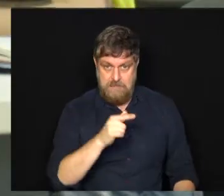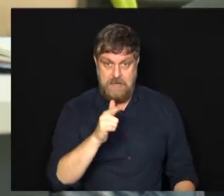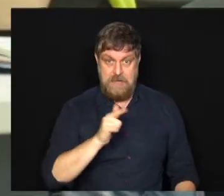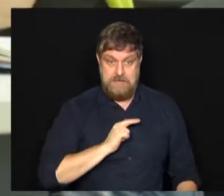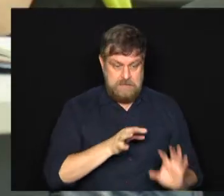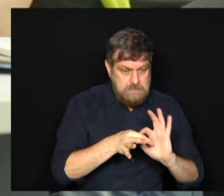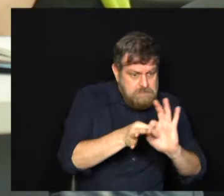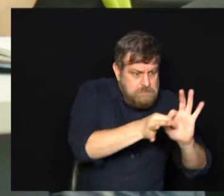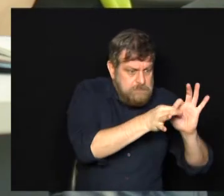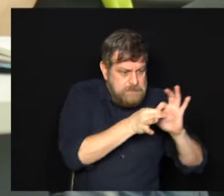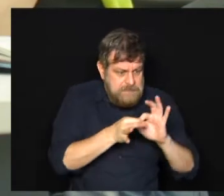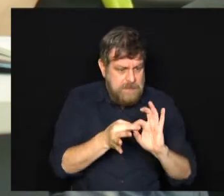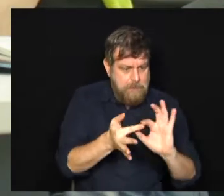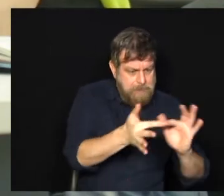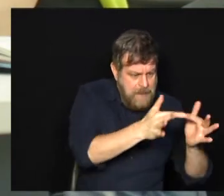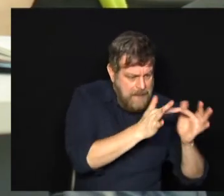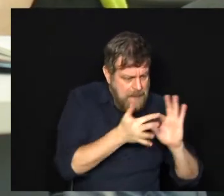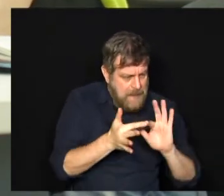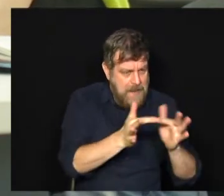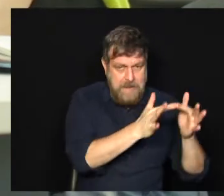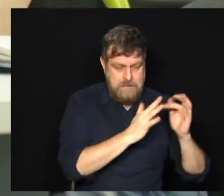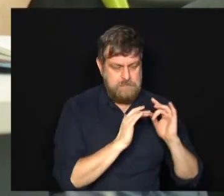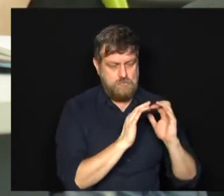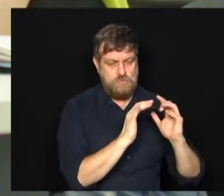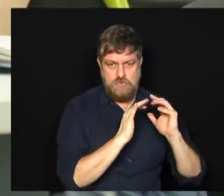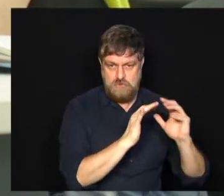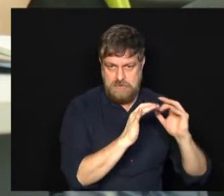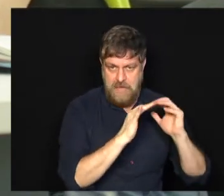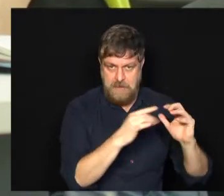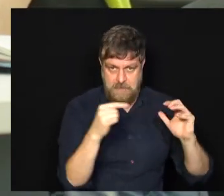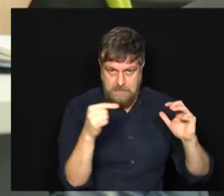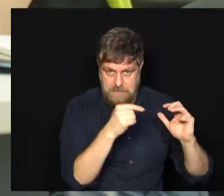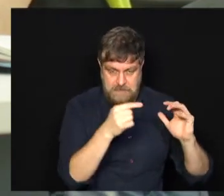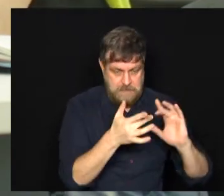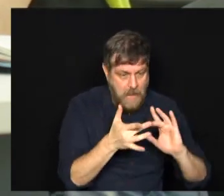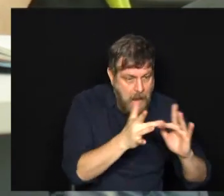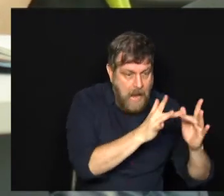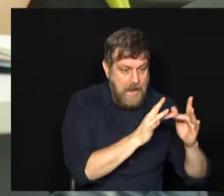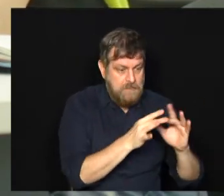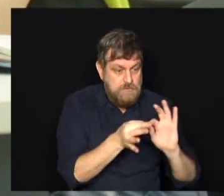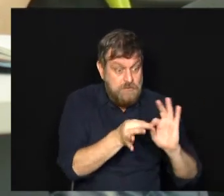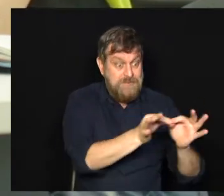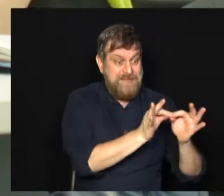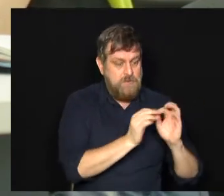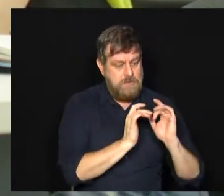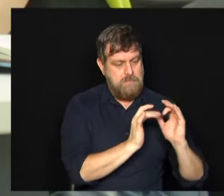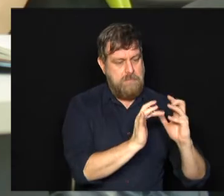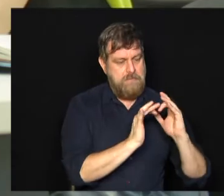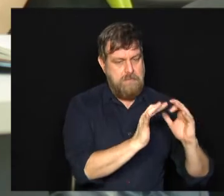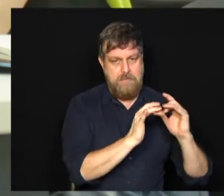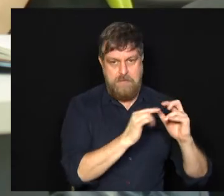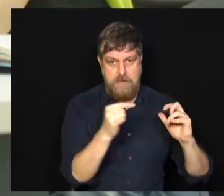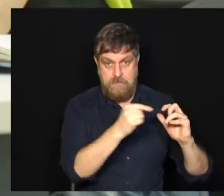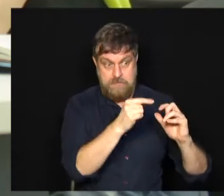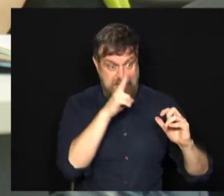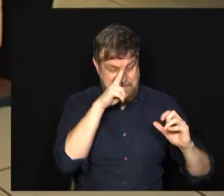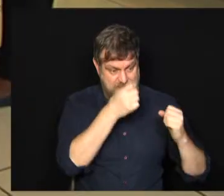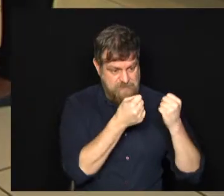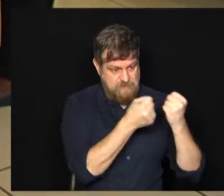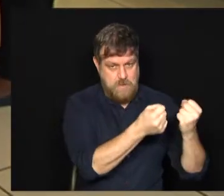formando conexões cerebrais, você vai formando diversas redes neuronais que vão fortalecendo o seu